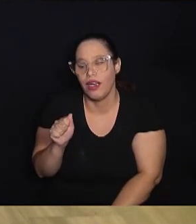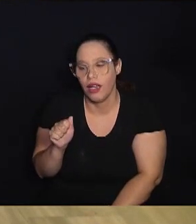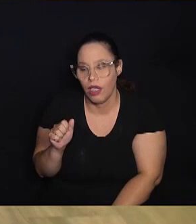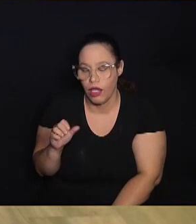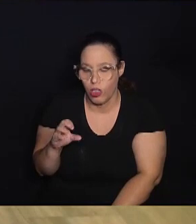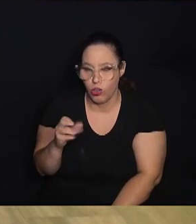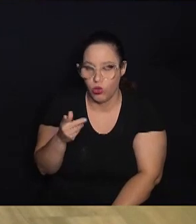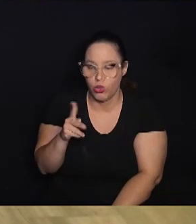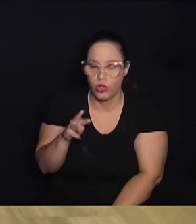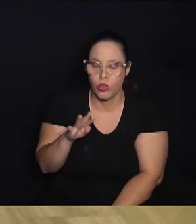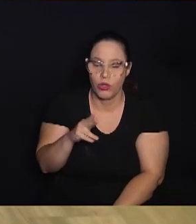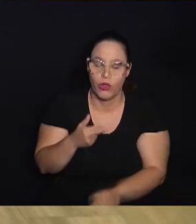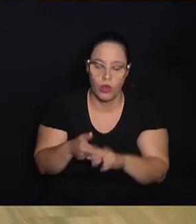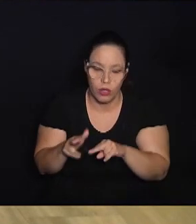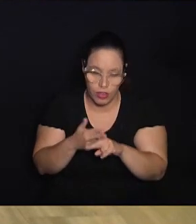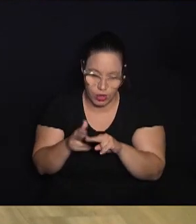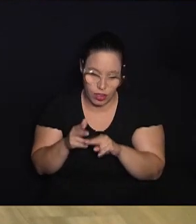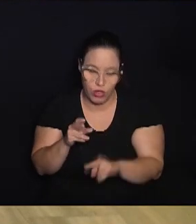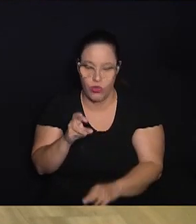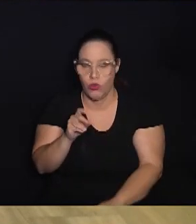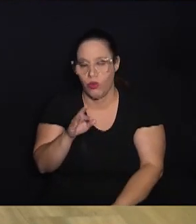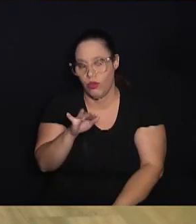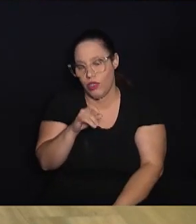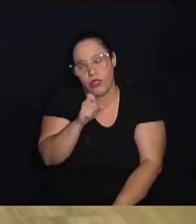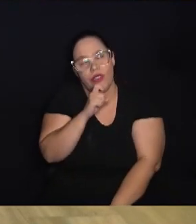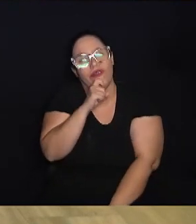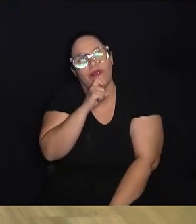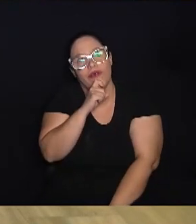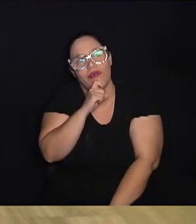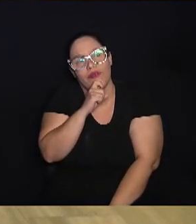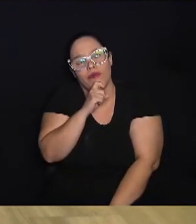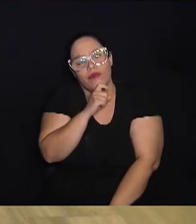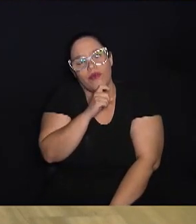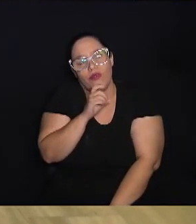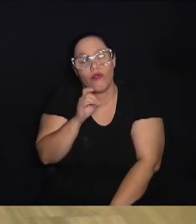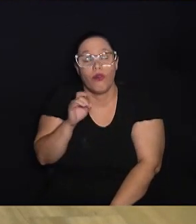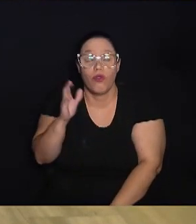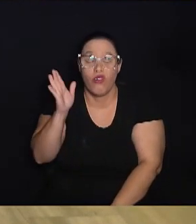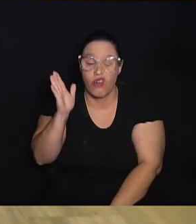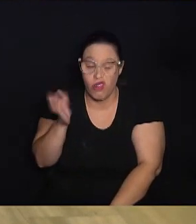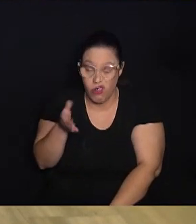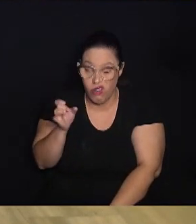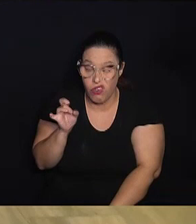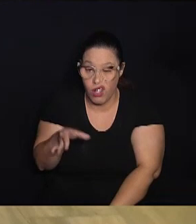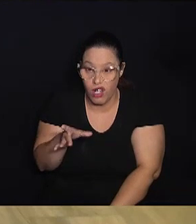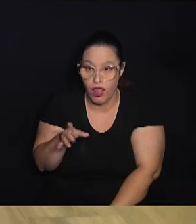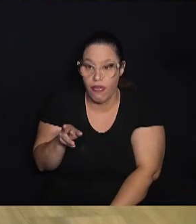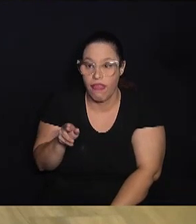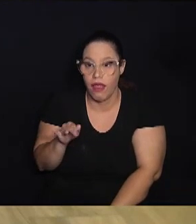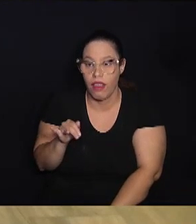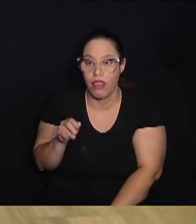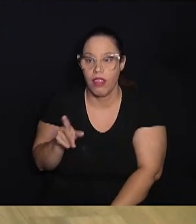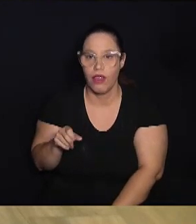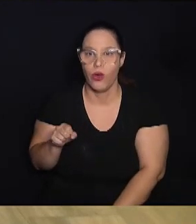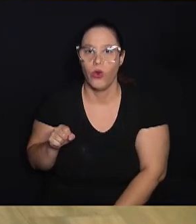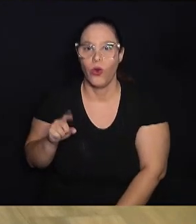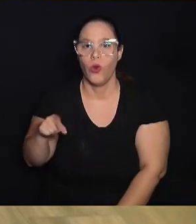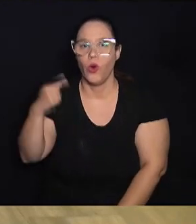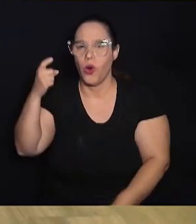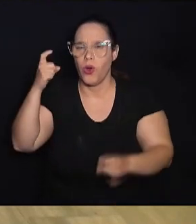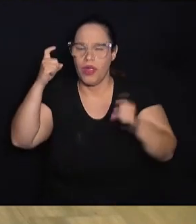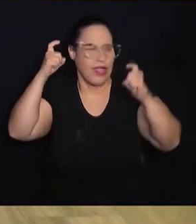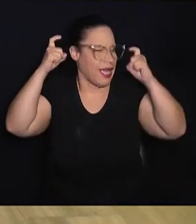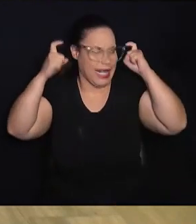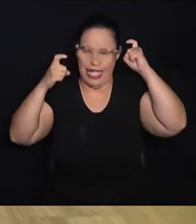cada um tem uma uma forma de lidar com o fato de que vai derreter um não tá muito ligando o outro tá desesperado e o